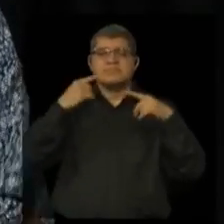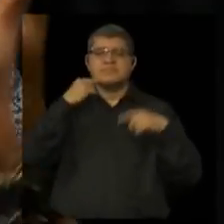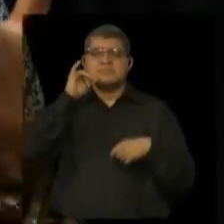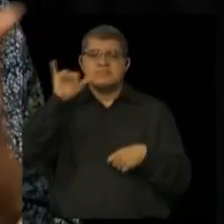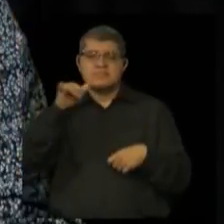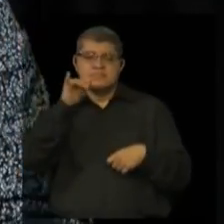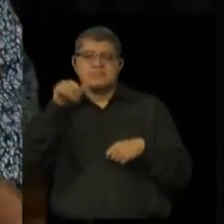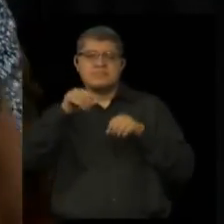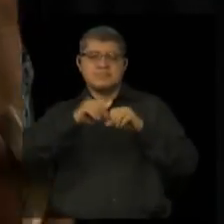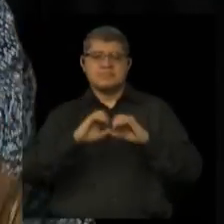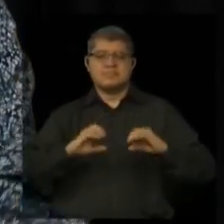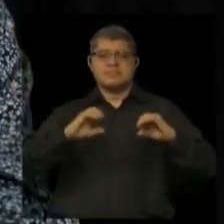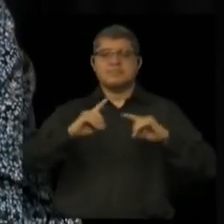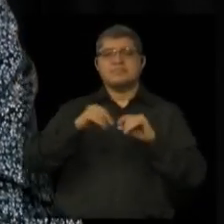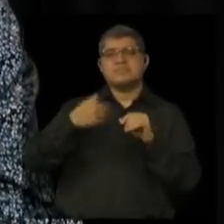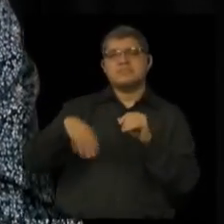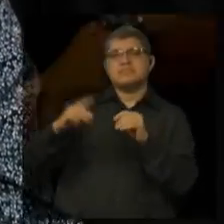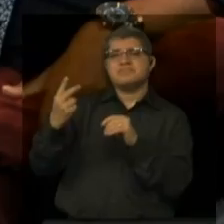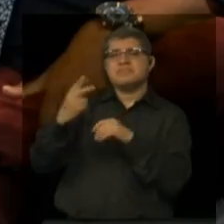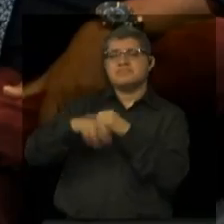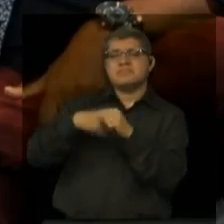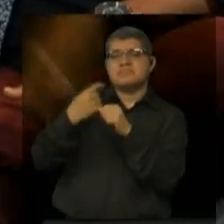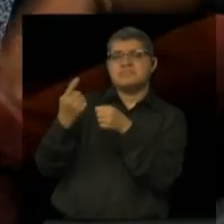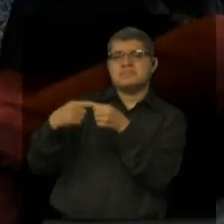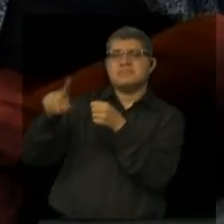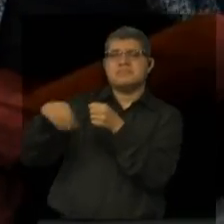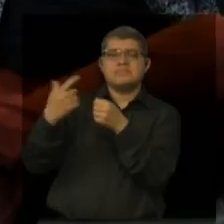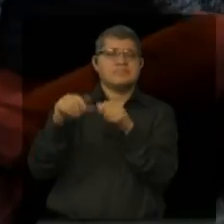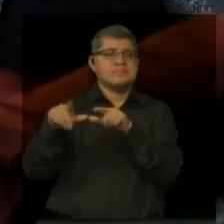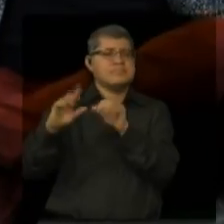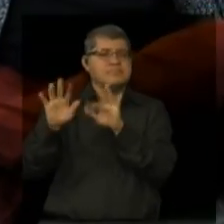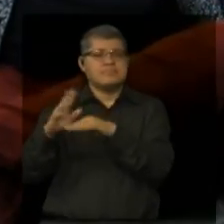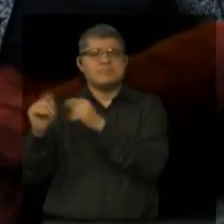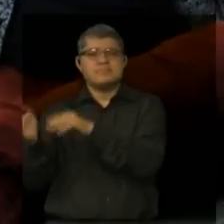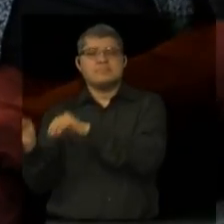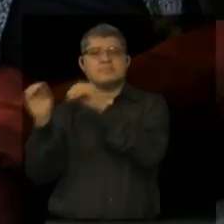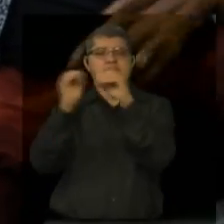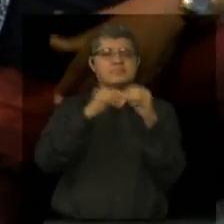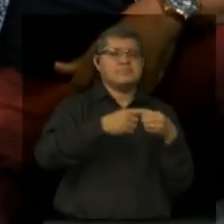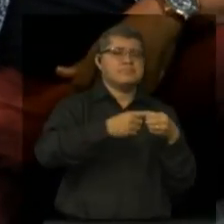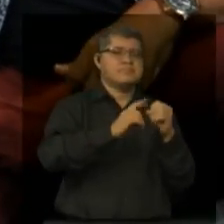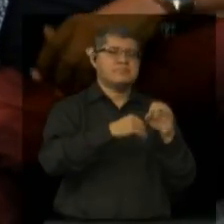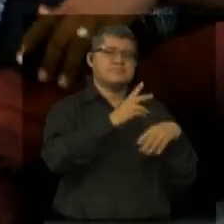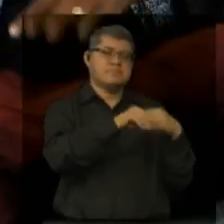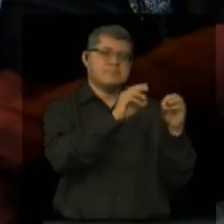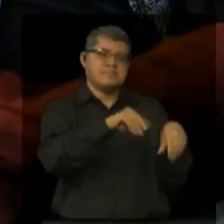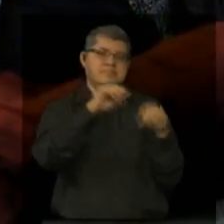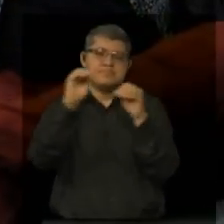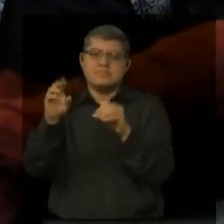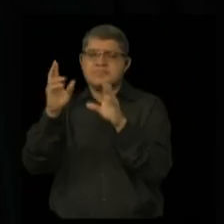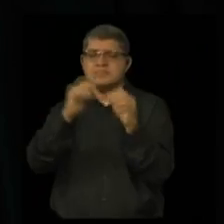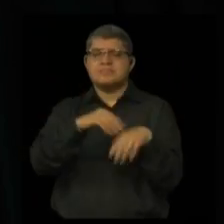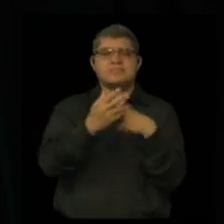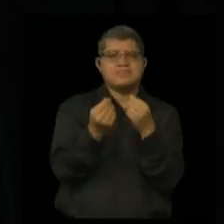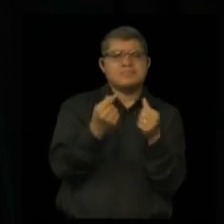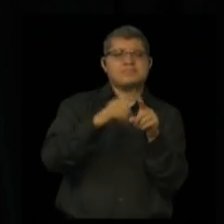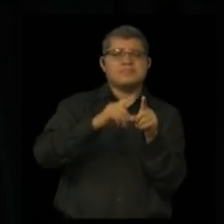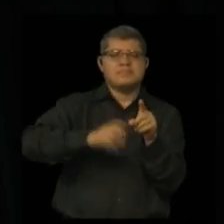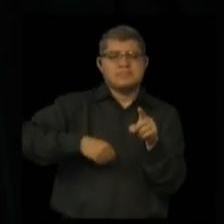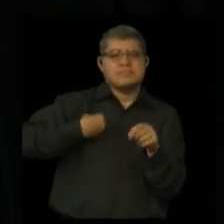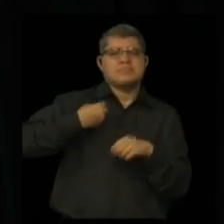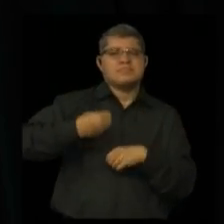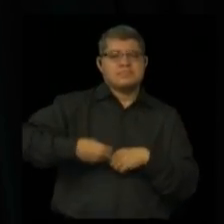a gente ficava 2 anos em uma cidade e o trabalho já ia para outra cidade. Então, a gente, durante muito tempo da nossa